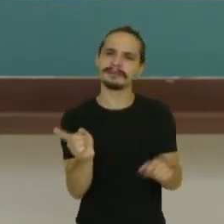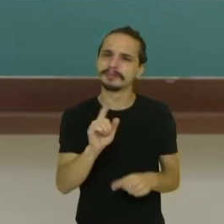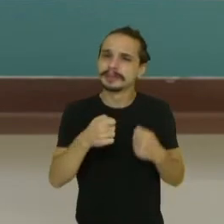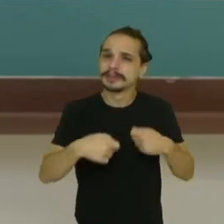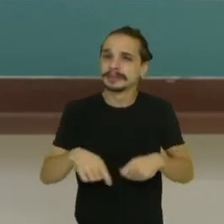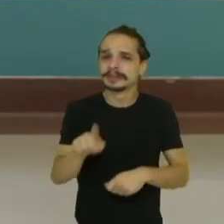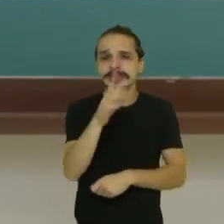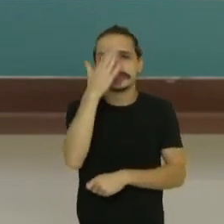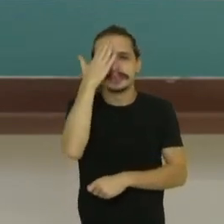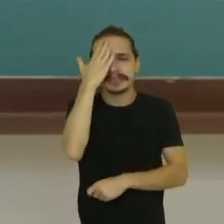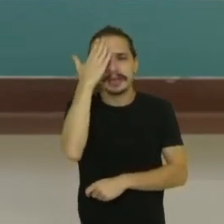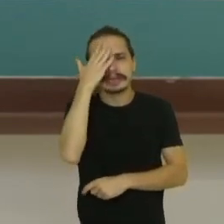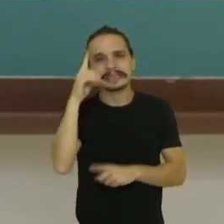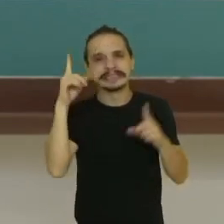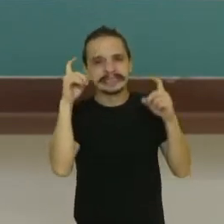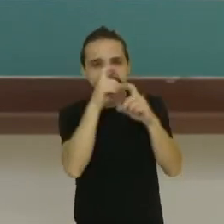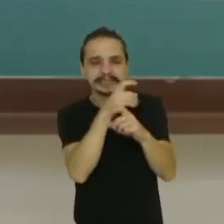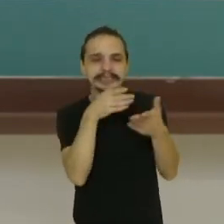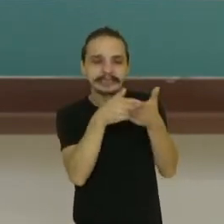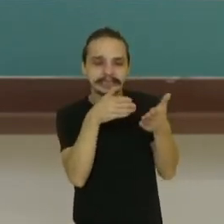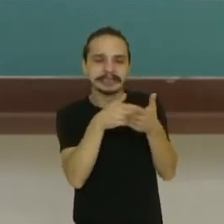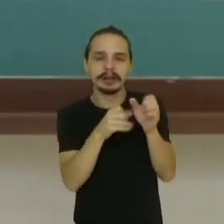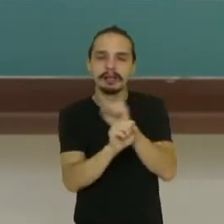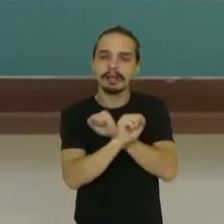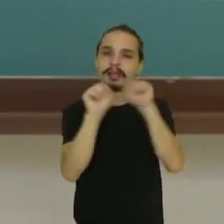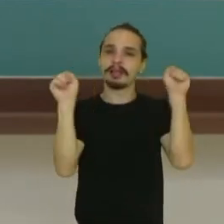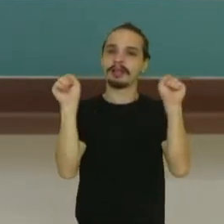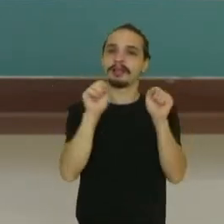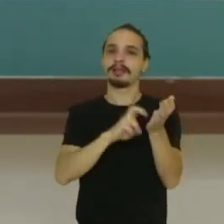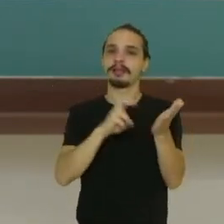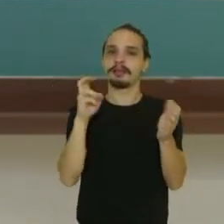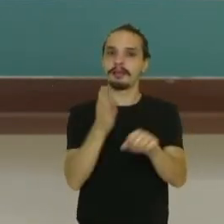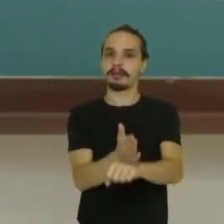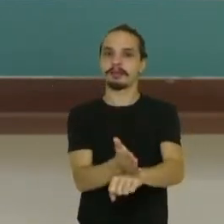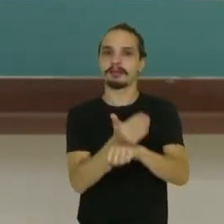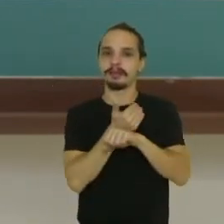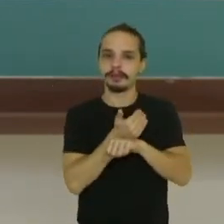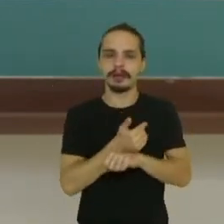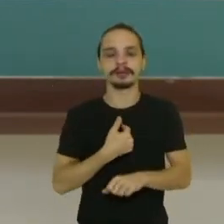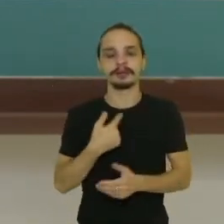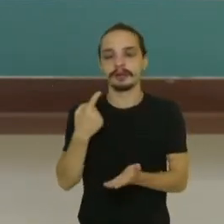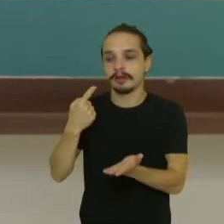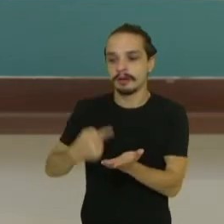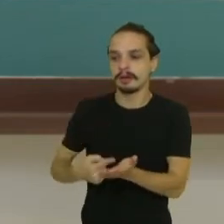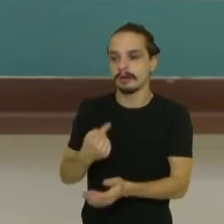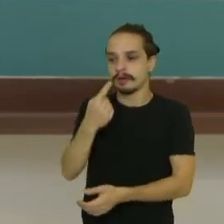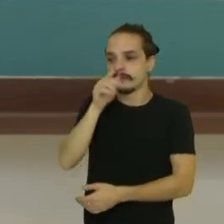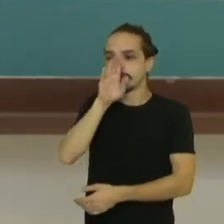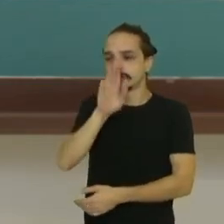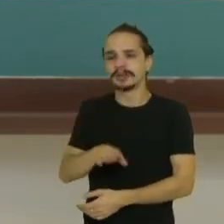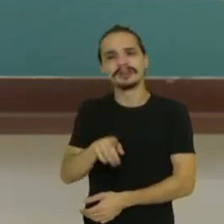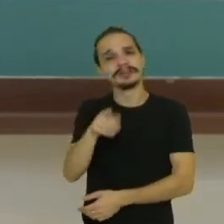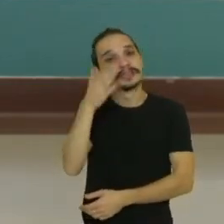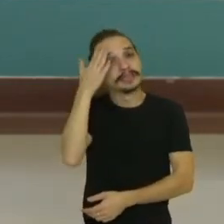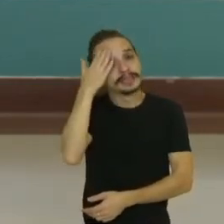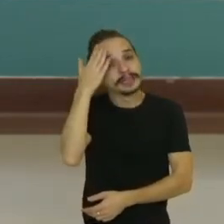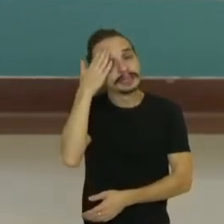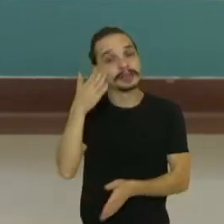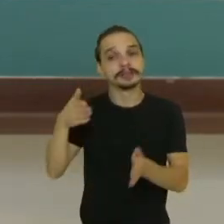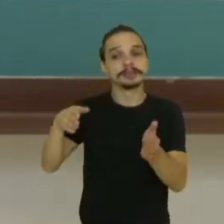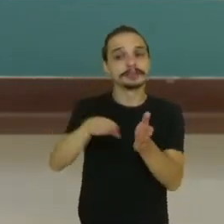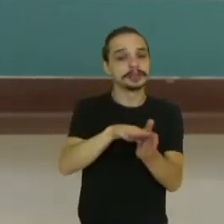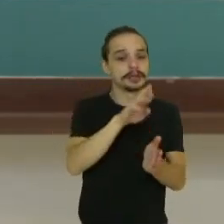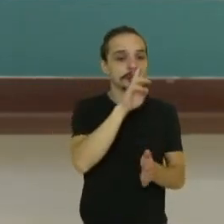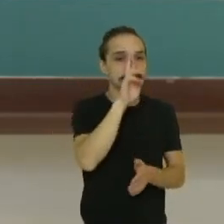e você sabe que você vai ter um pouco de dificuldade em acordar cedo aí eu vou marcar para uma hora da tarde mas você sabe que você